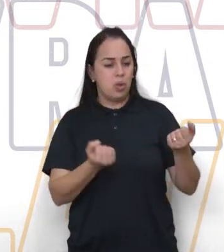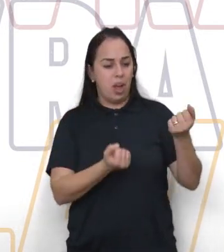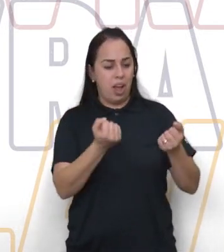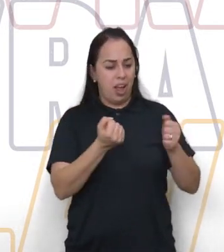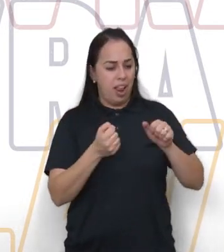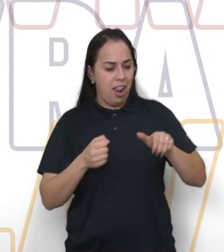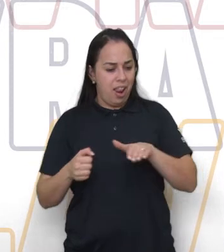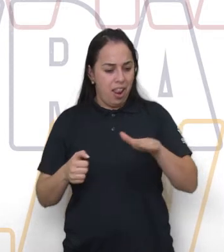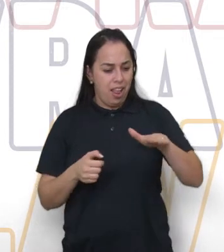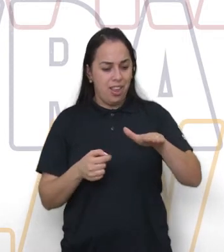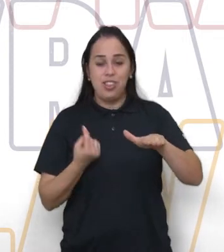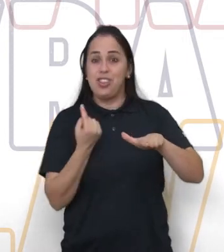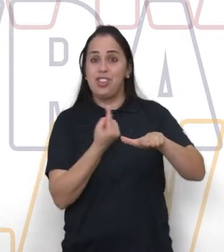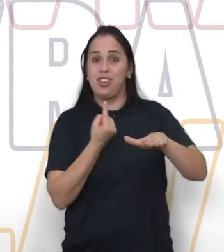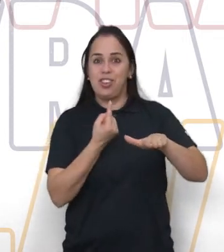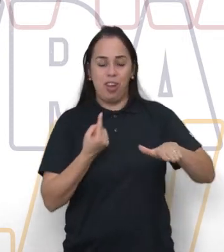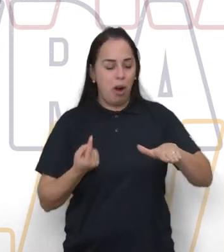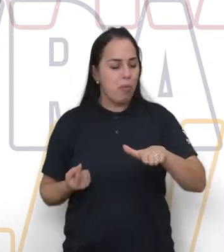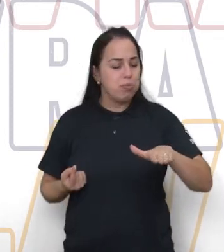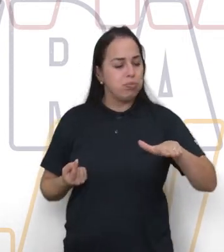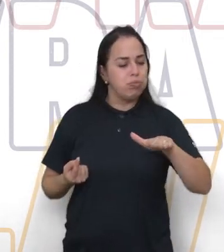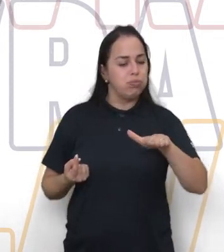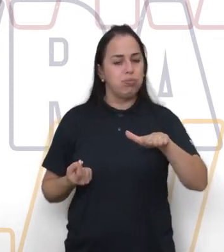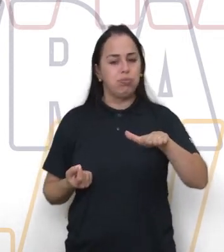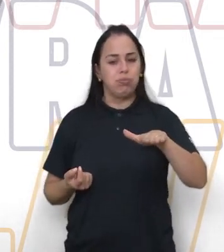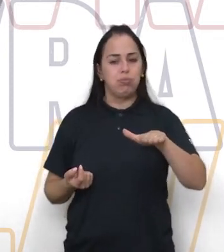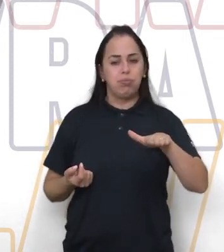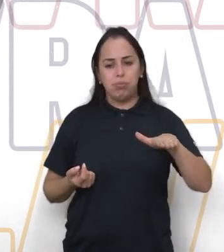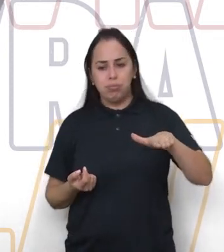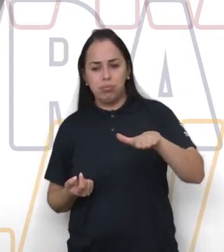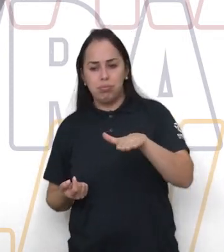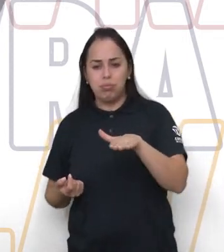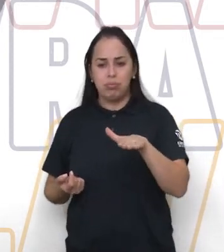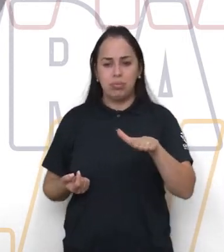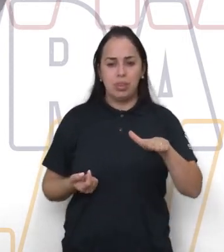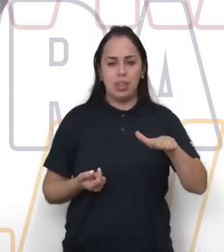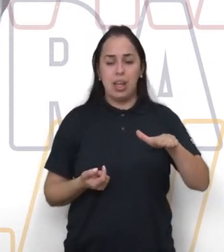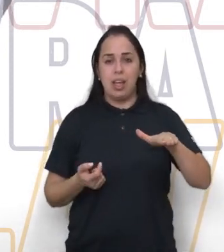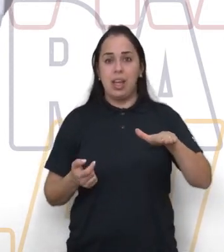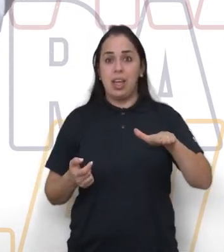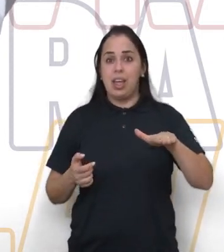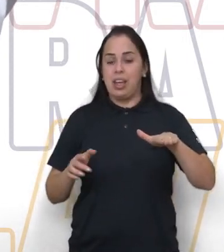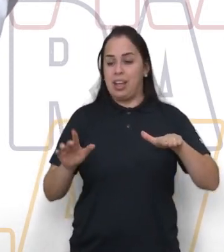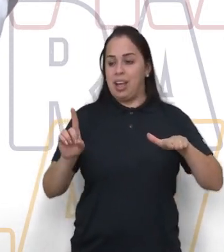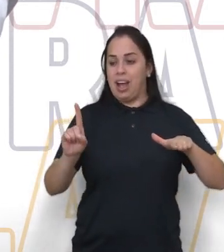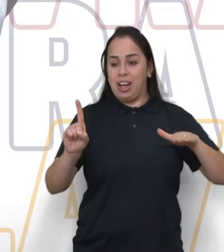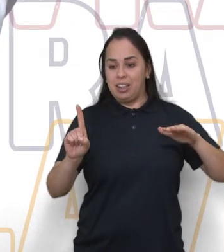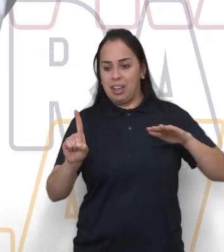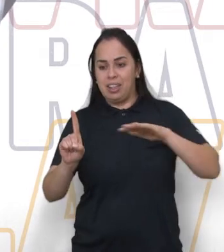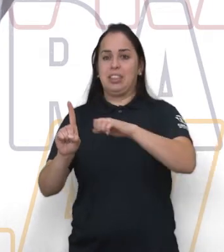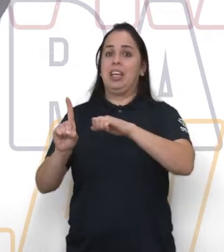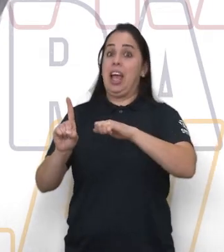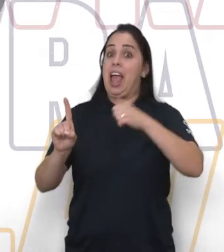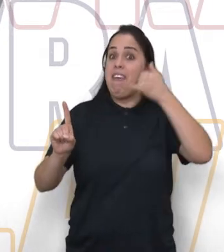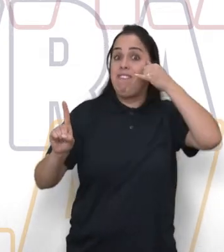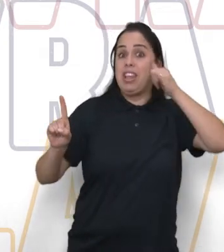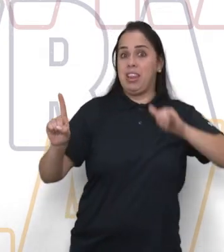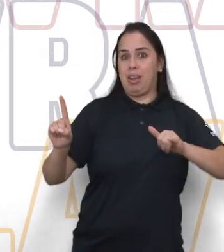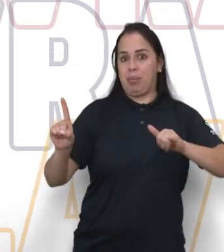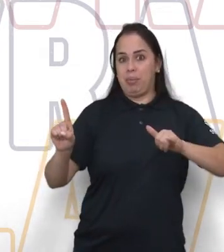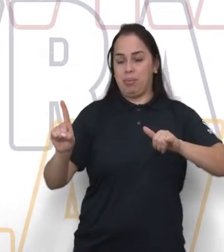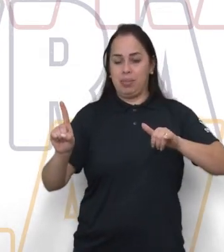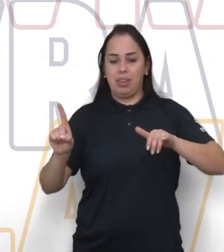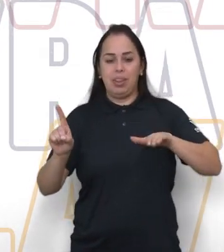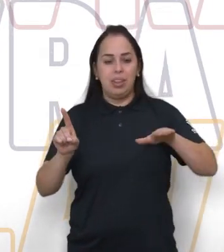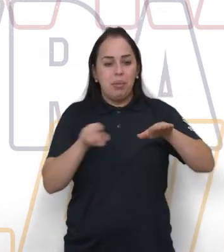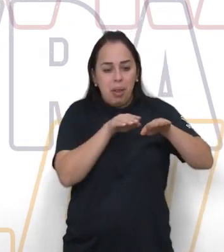os carros cada vez mais autónomos vai causar menos acidente no trânsito vai